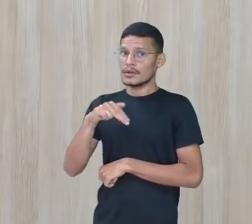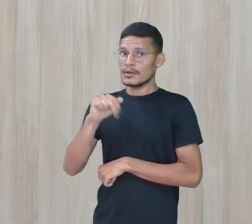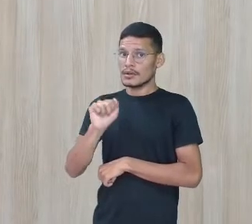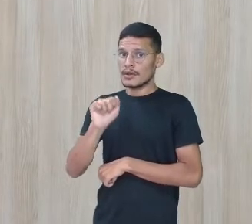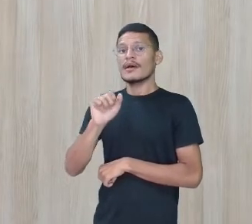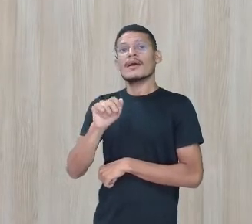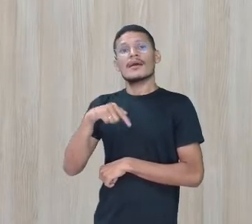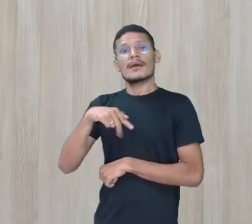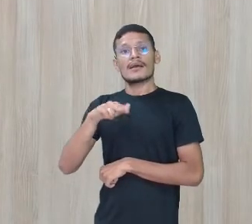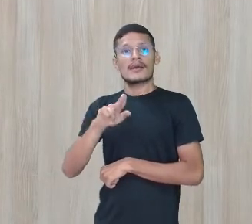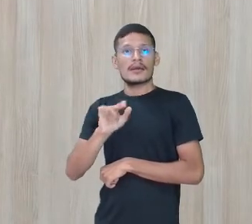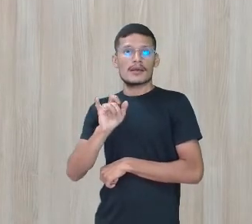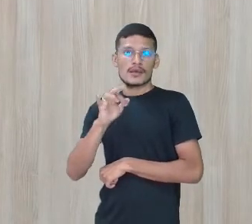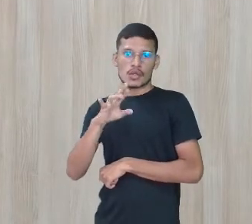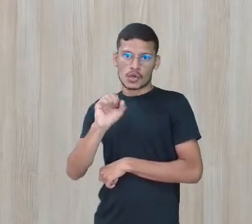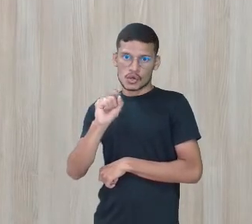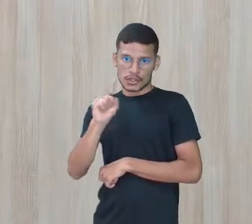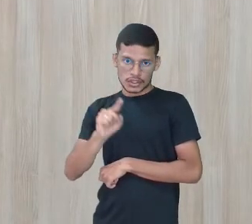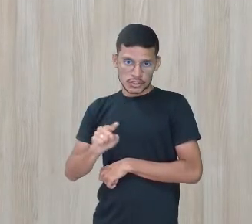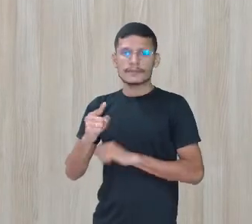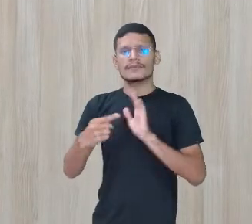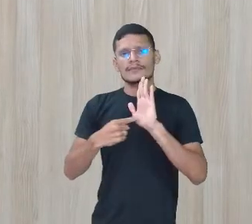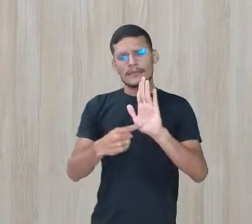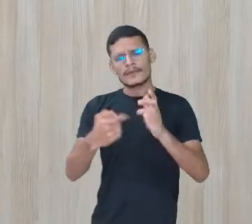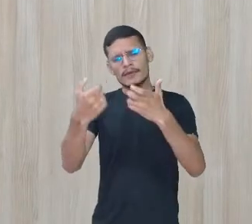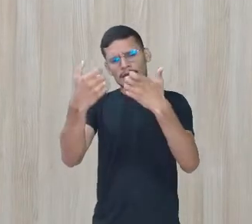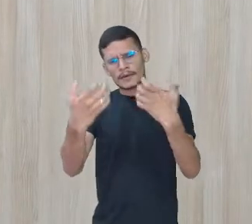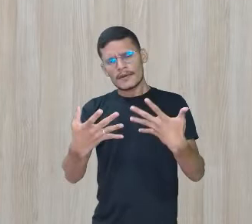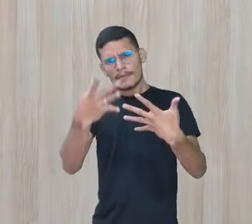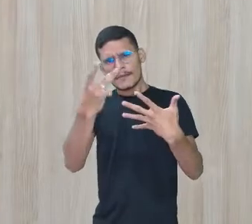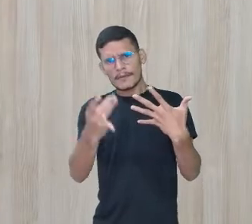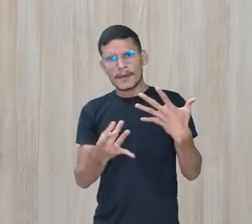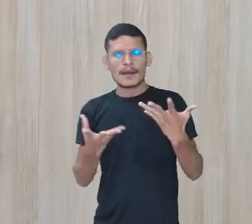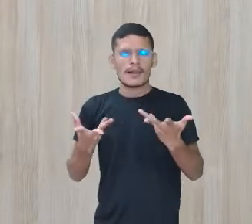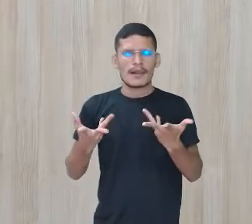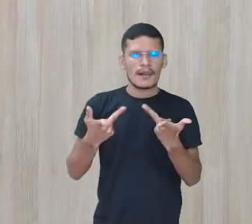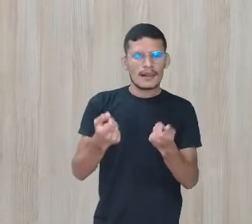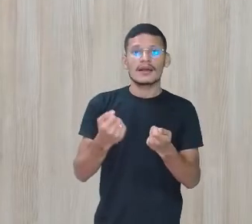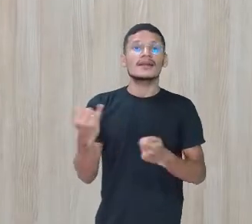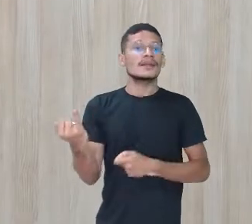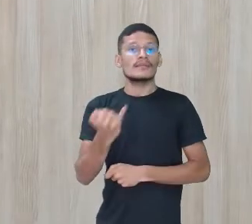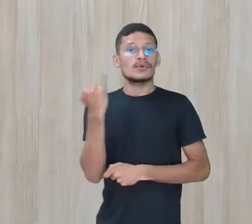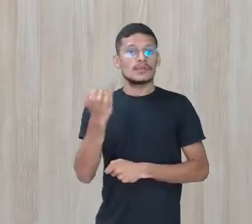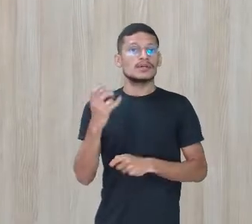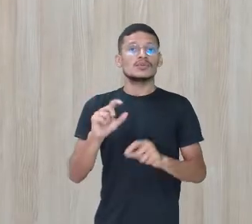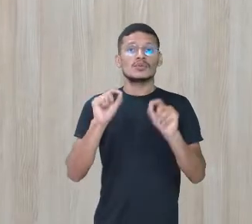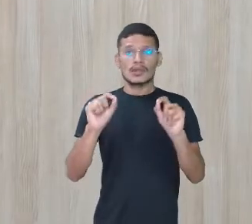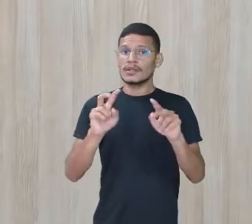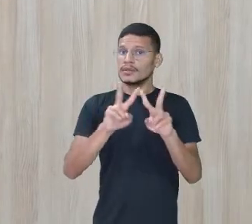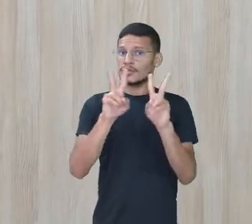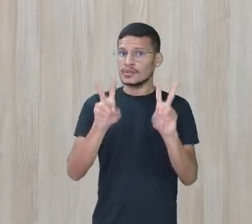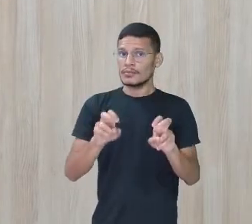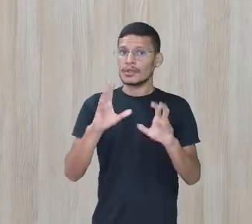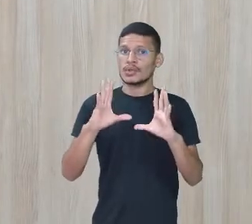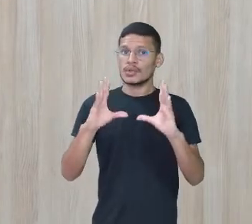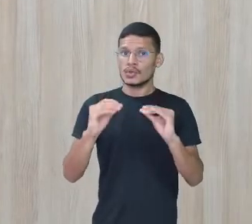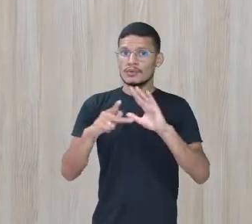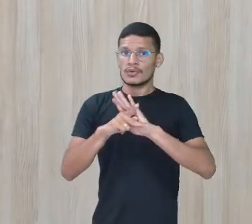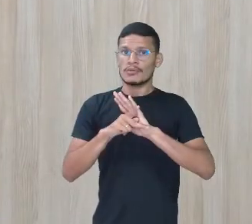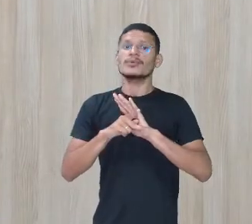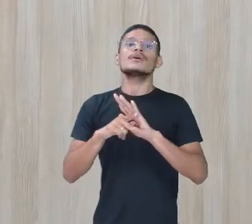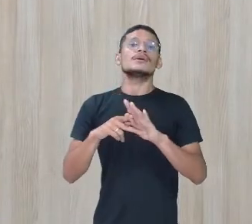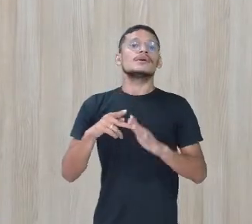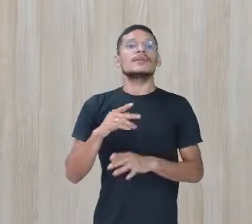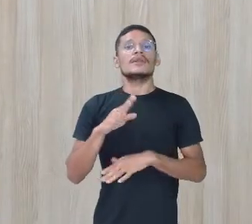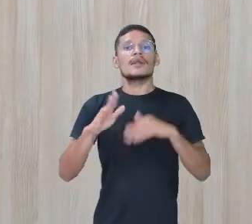depoimento muito bacana, que trouxe uma explicação muito bacana sobre, importante e muito rica, né, sobre a Noite dos Tambores Silenciosos.